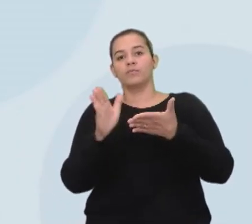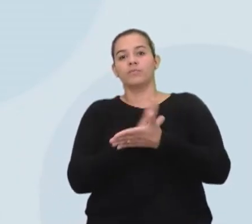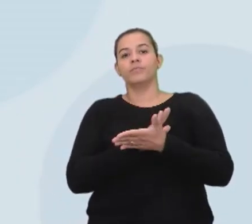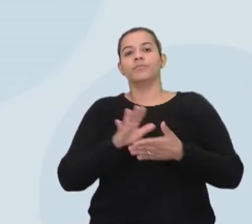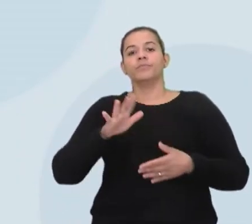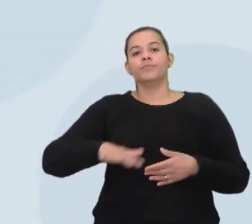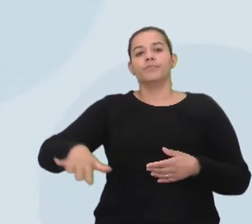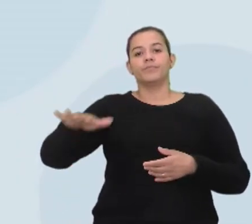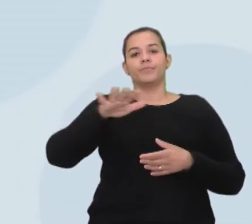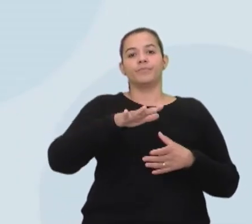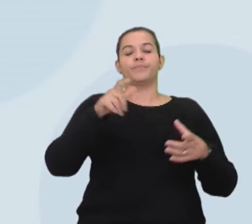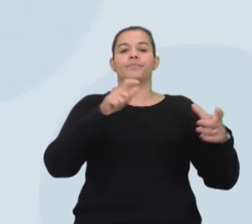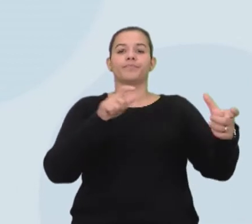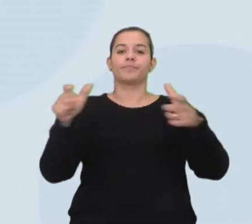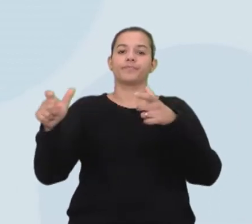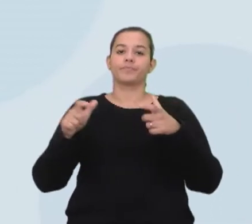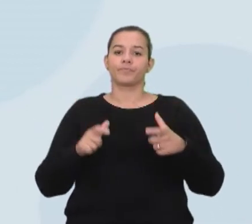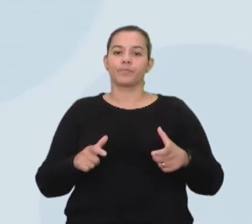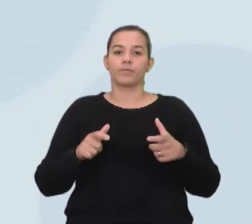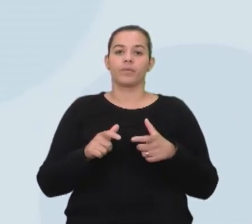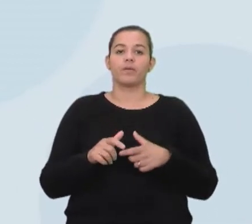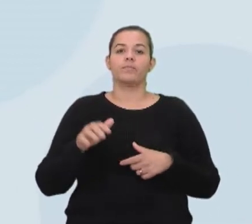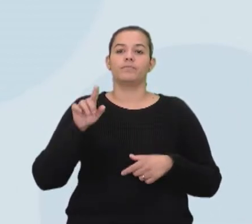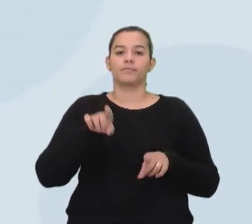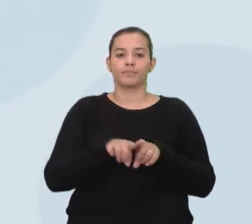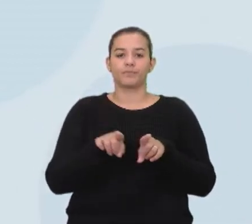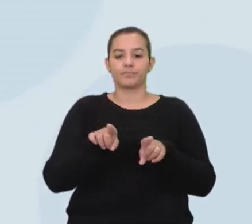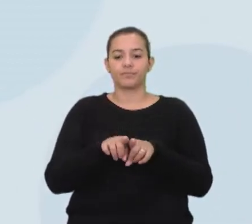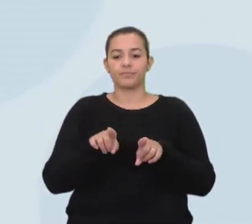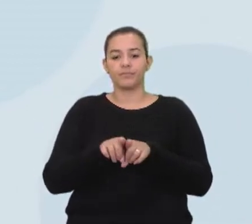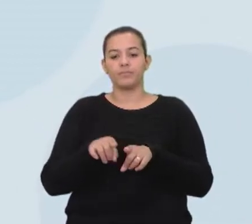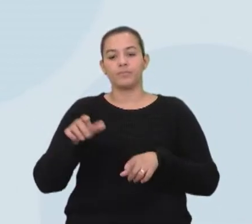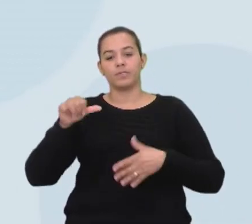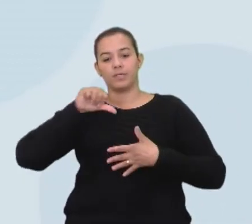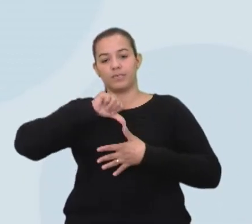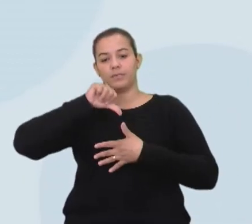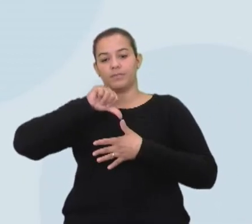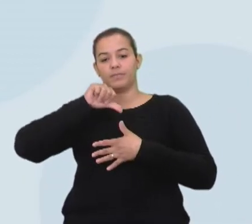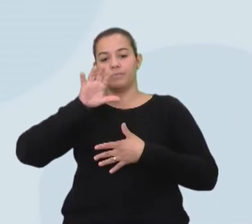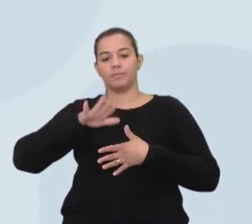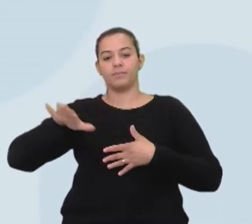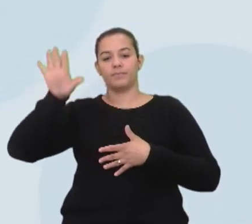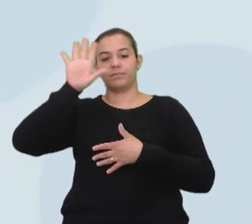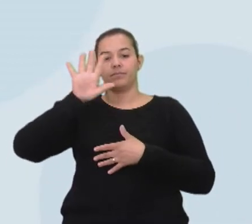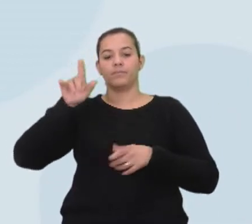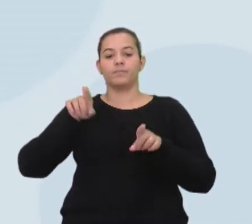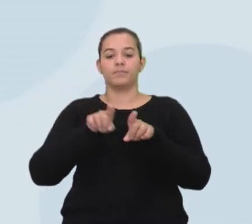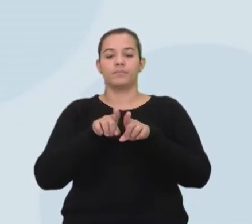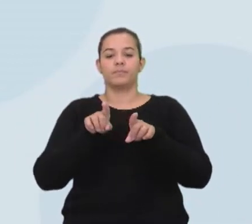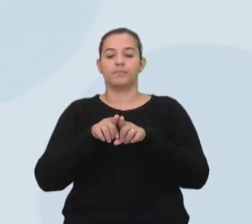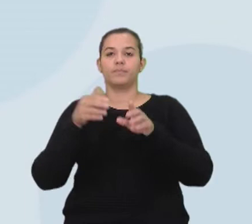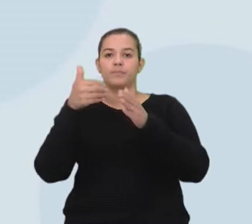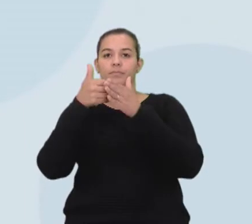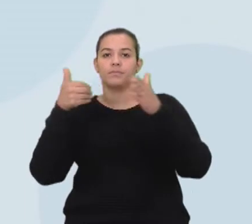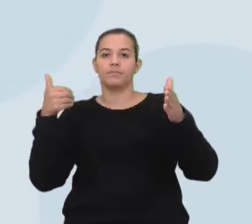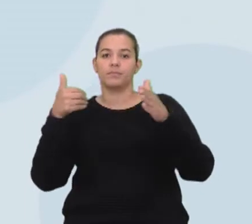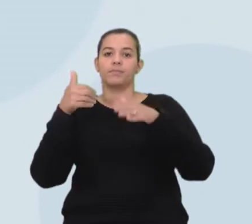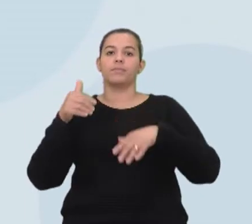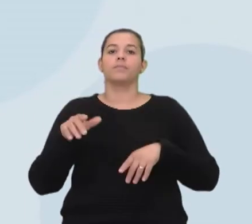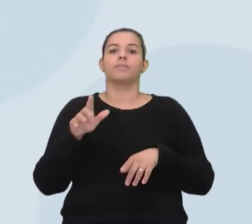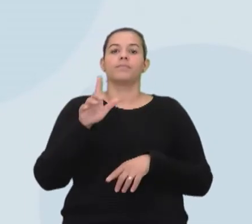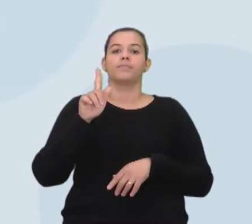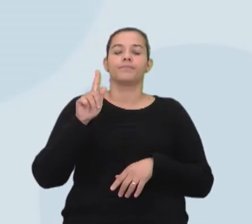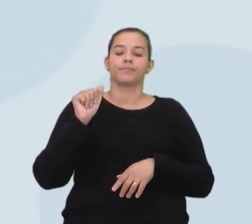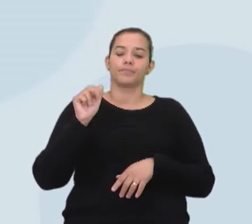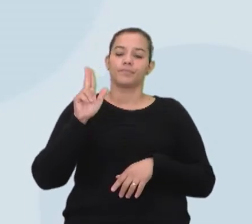América Central e a Guiana Francesa, na América do Sul, que fica ali do lado do nosso estado, ali do Amapá.